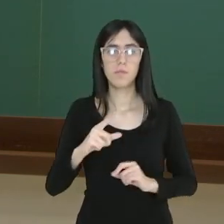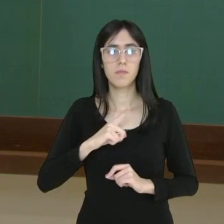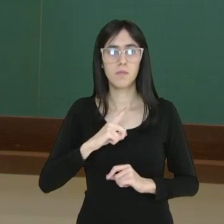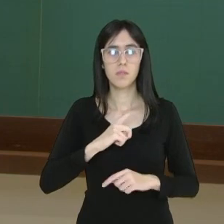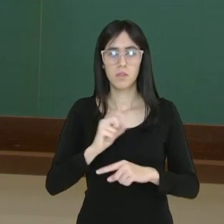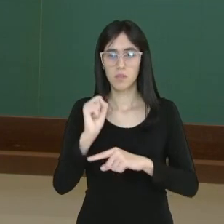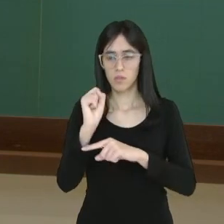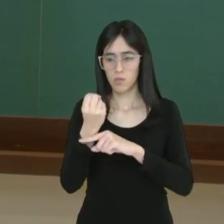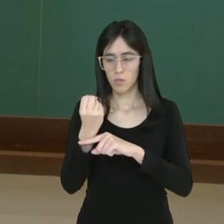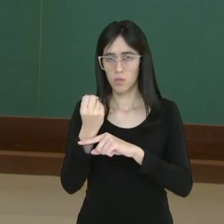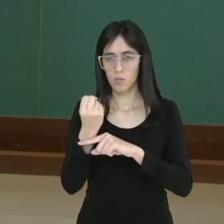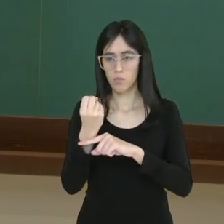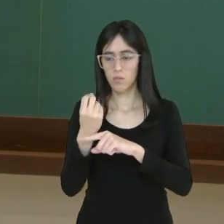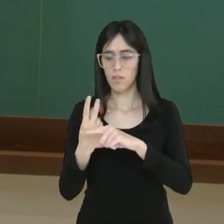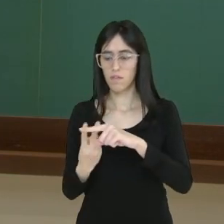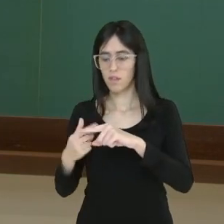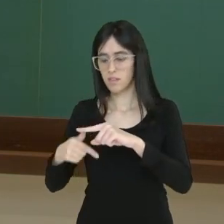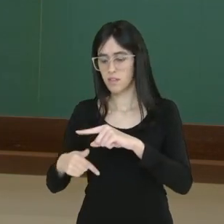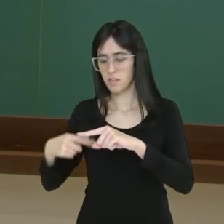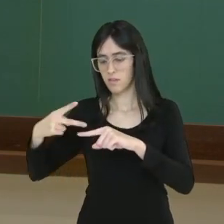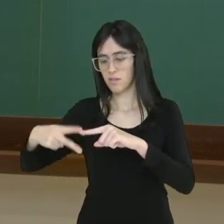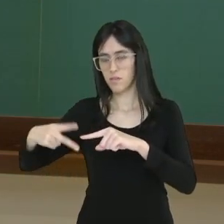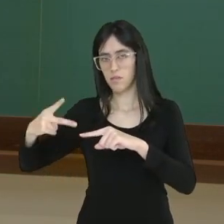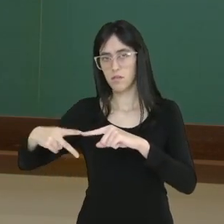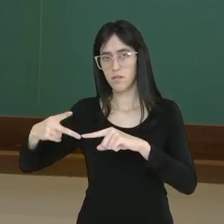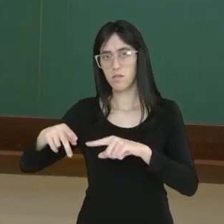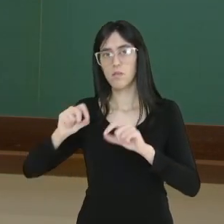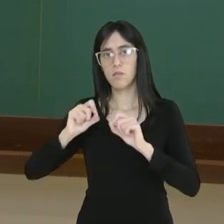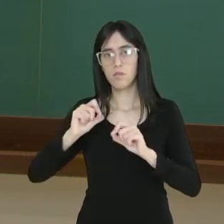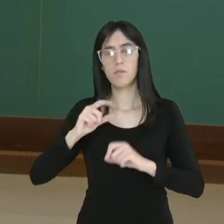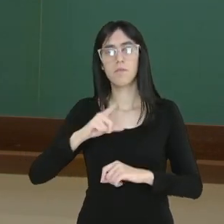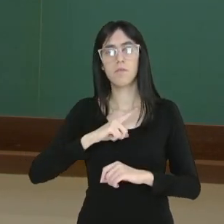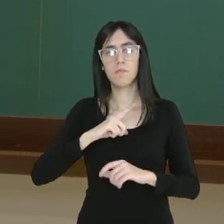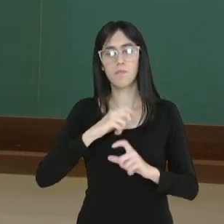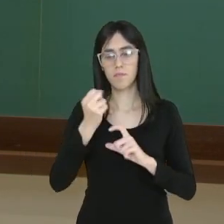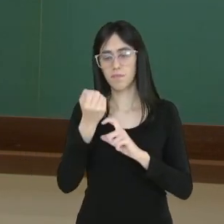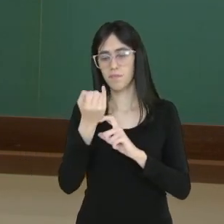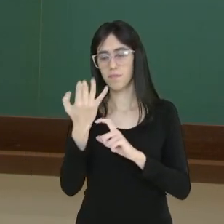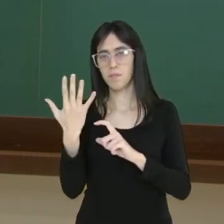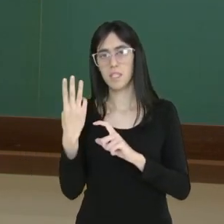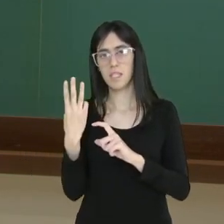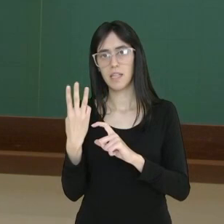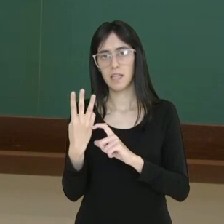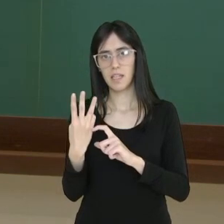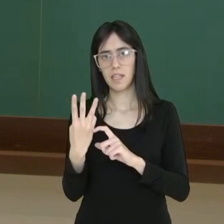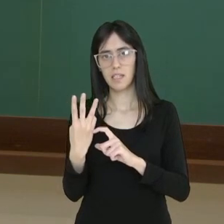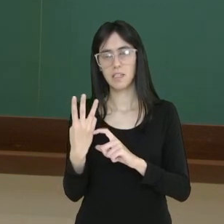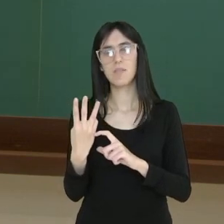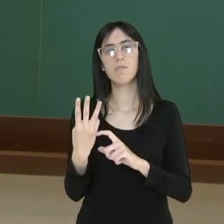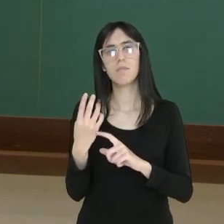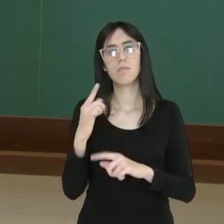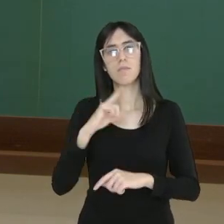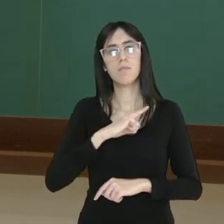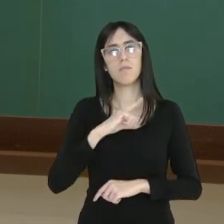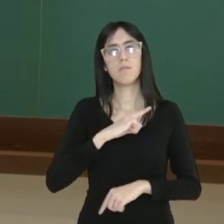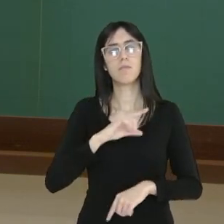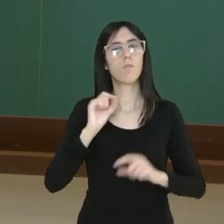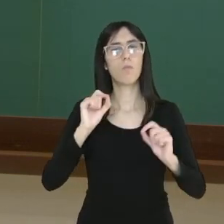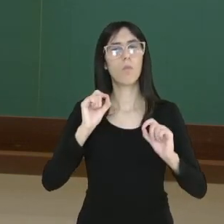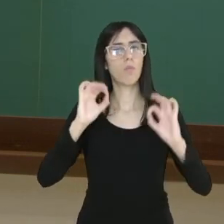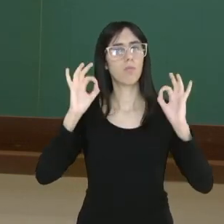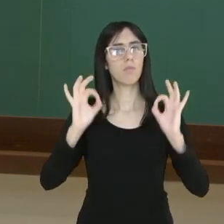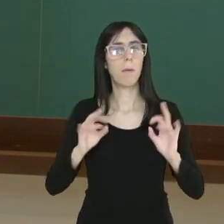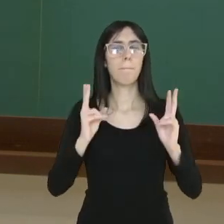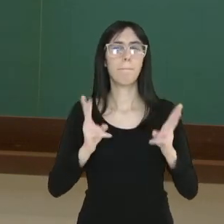8 quanto 27, eu consigo elevá-los ao expoente 3, né? E vai ficar exatamente com a